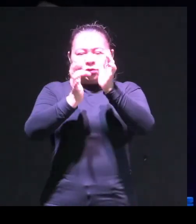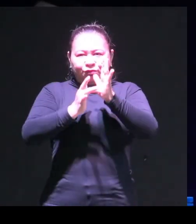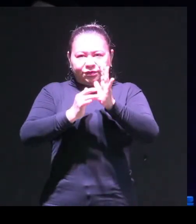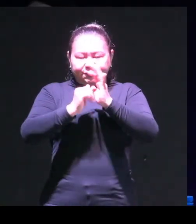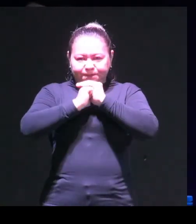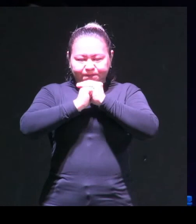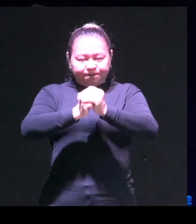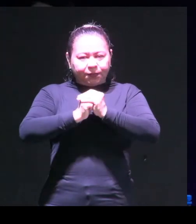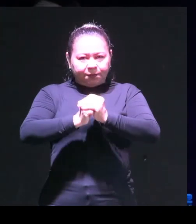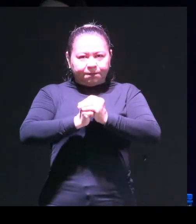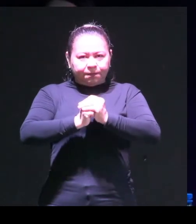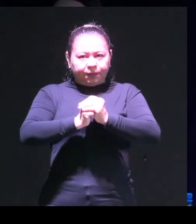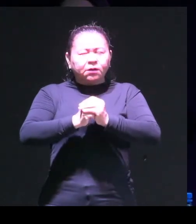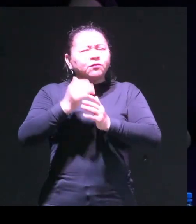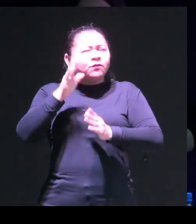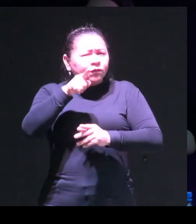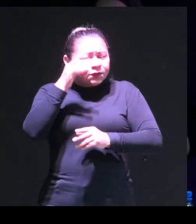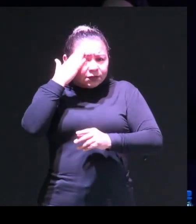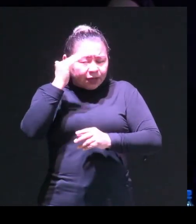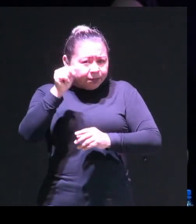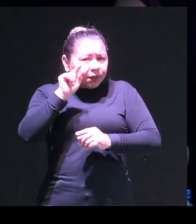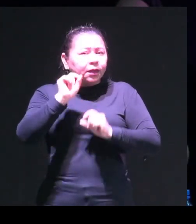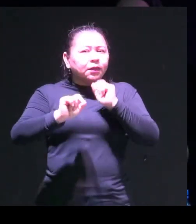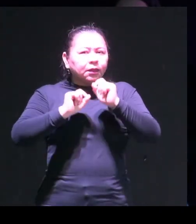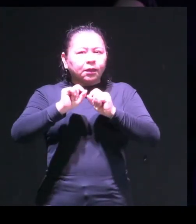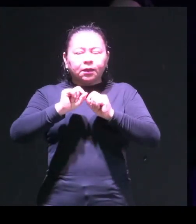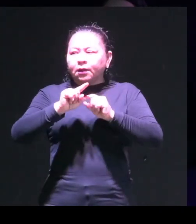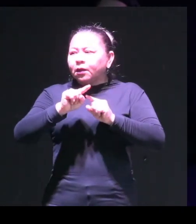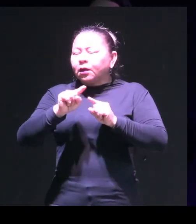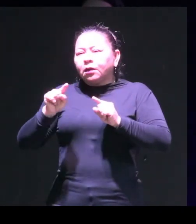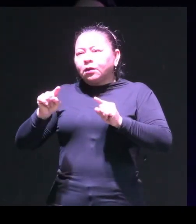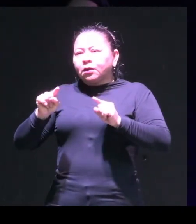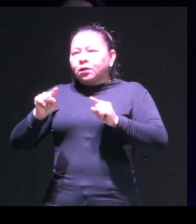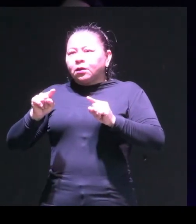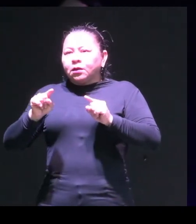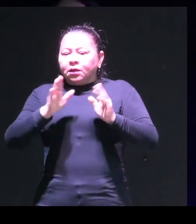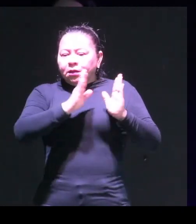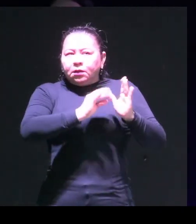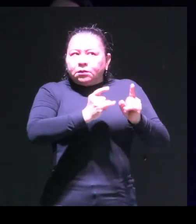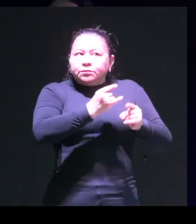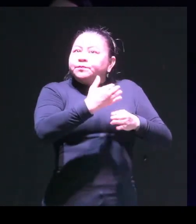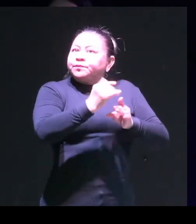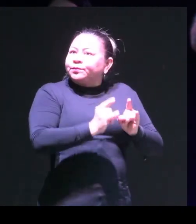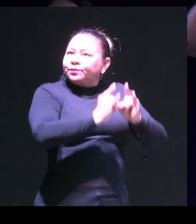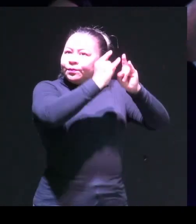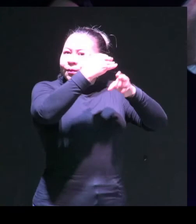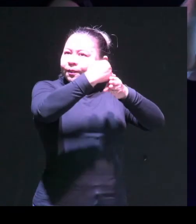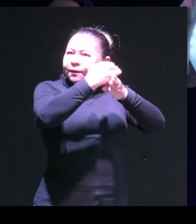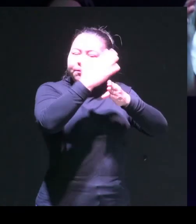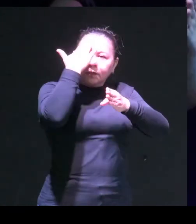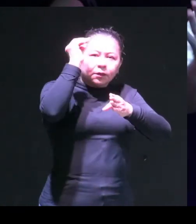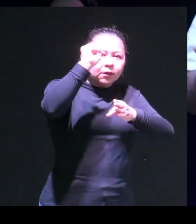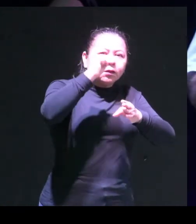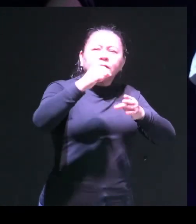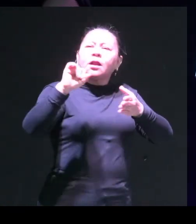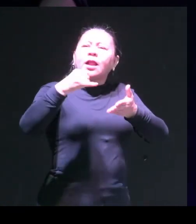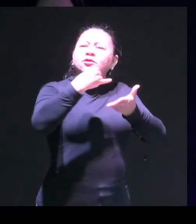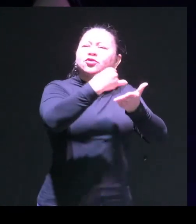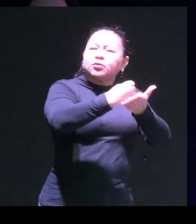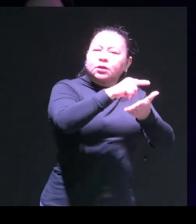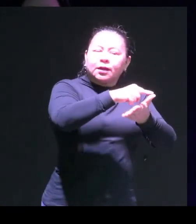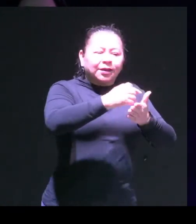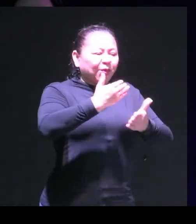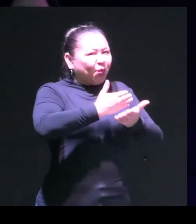Jesus. Você sabia que desde quando o templo de Jerusalém foi destruído, Jesus disse que aquilo ali